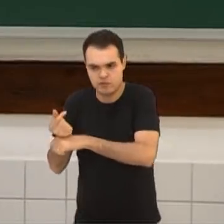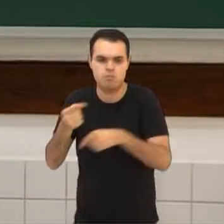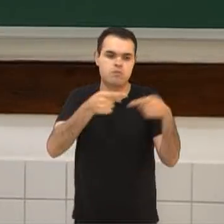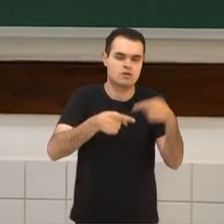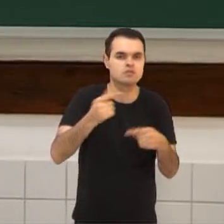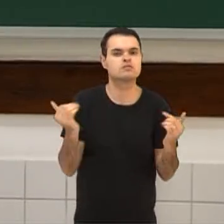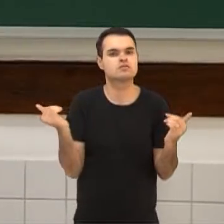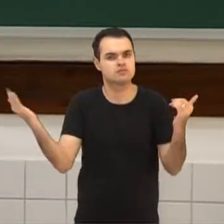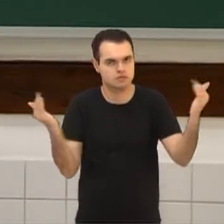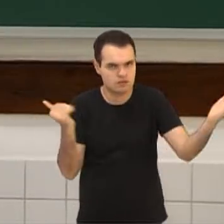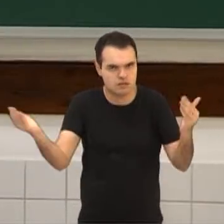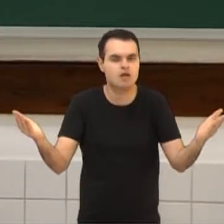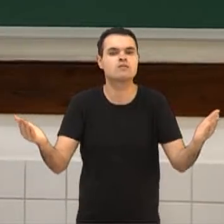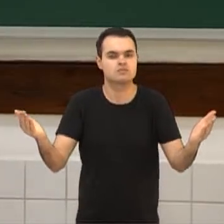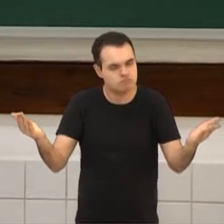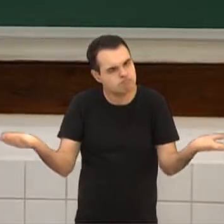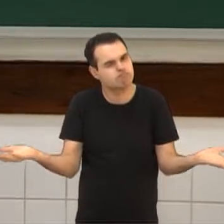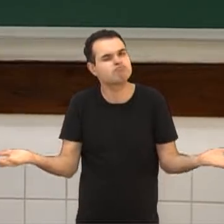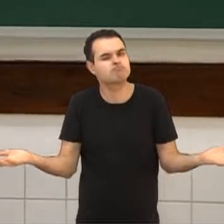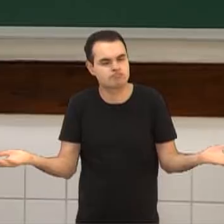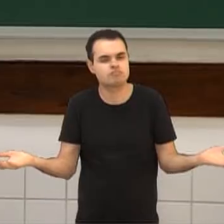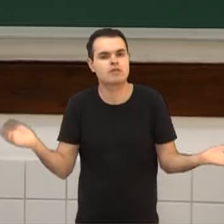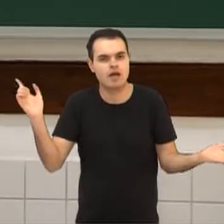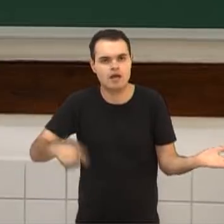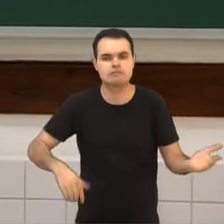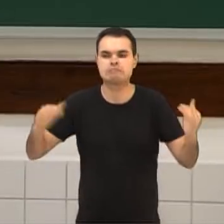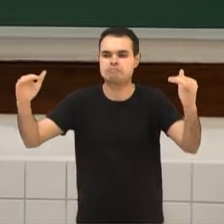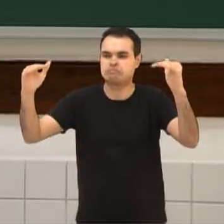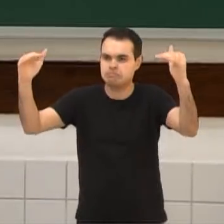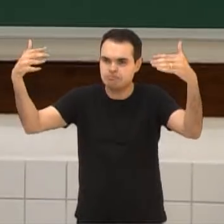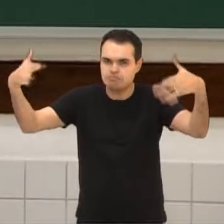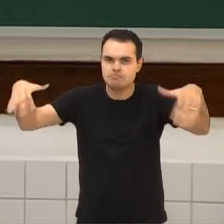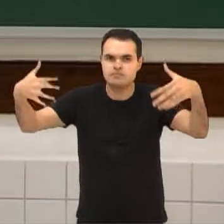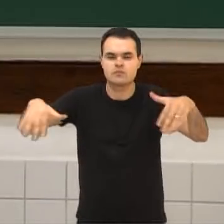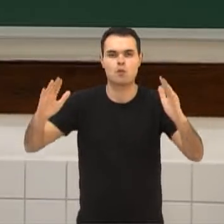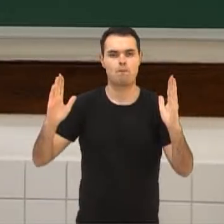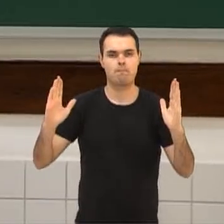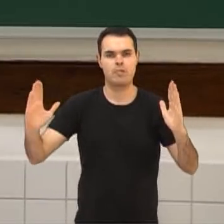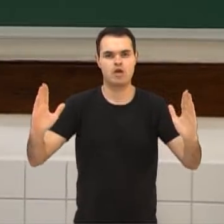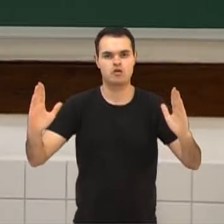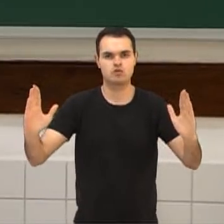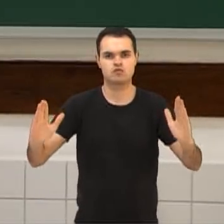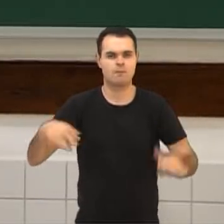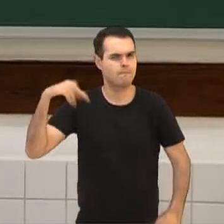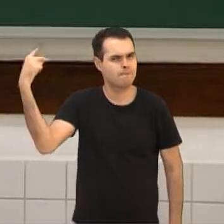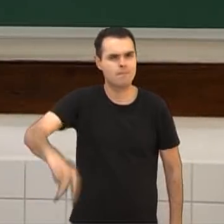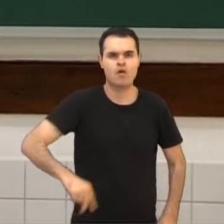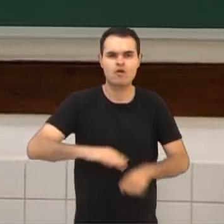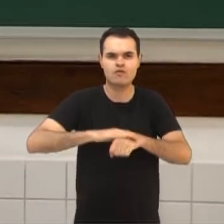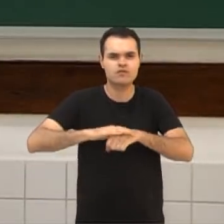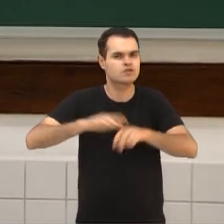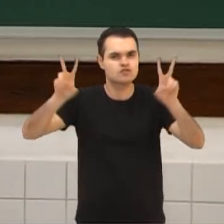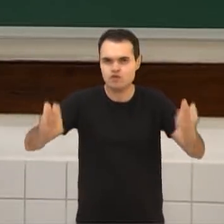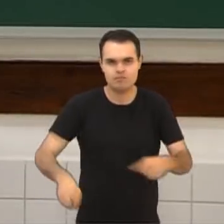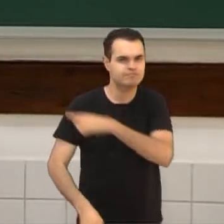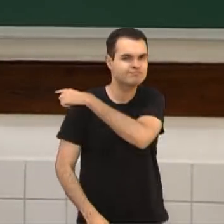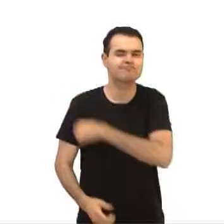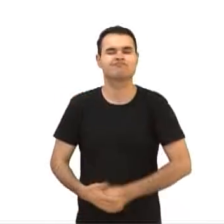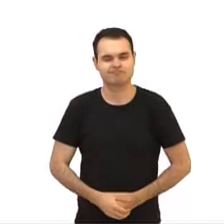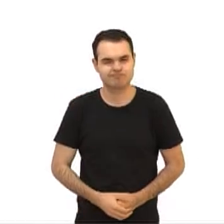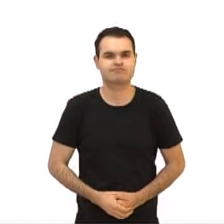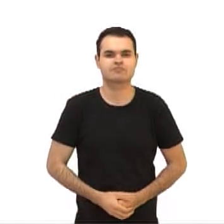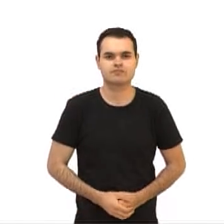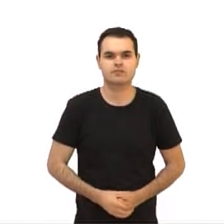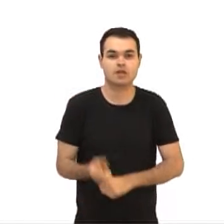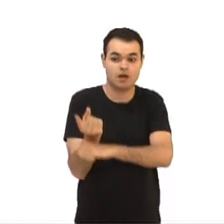vimos nos objetivos de hoje, foram os destaques do período. Bora conversar sobre isso? Olha aí.